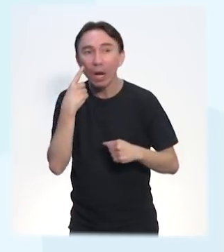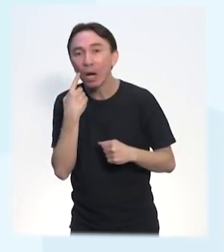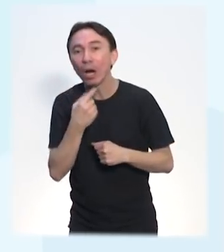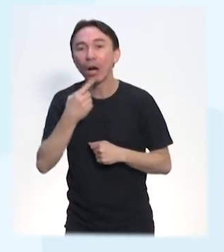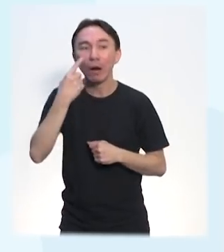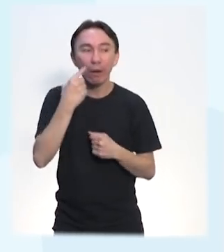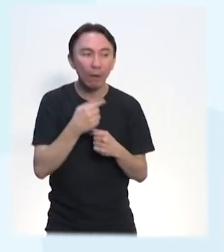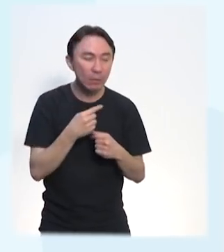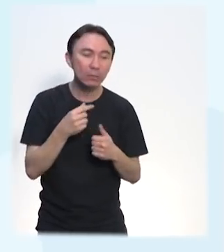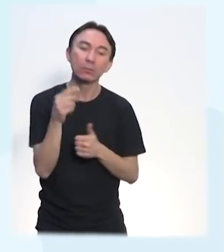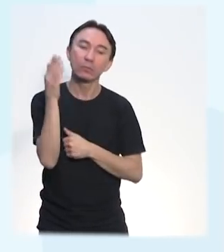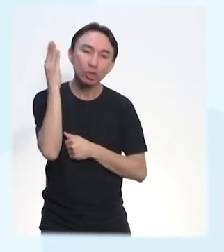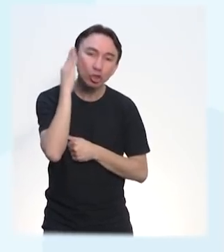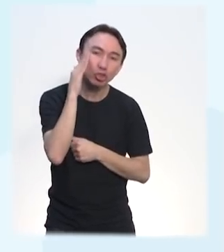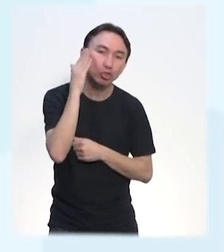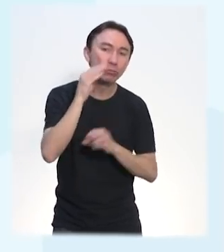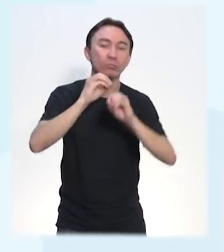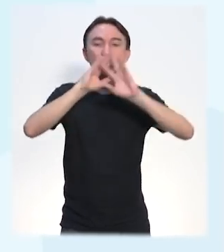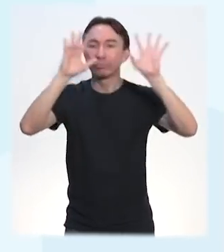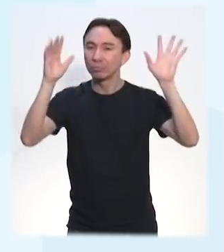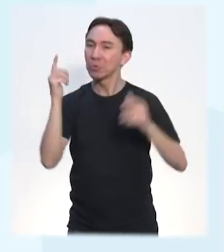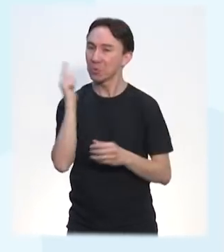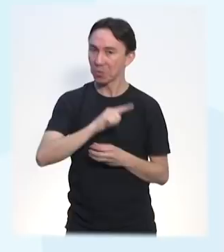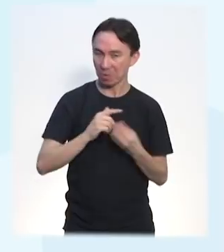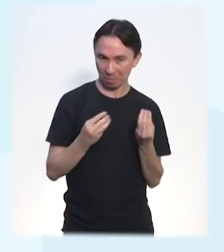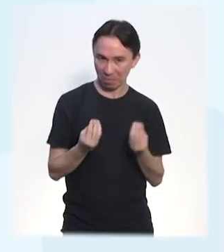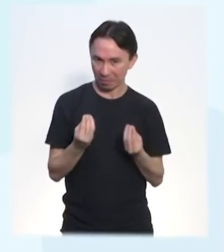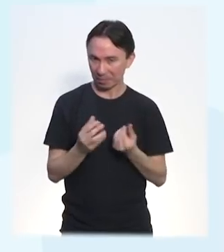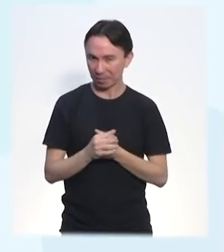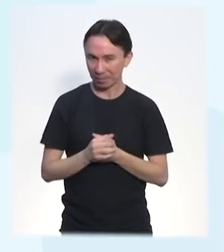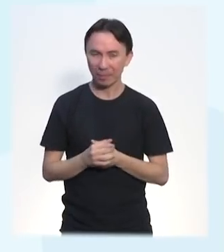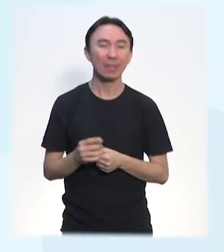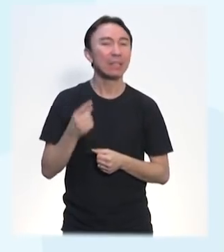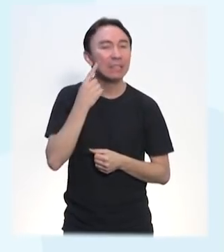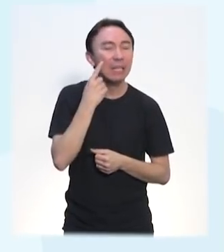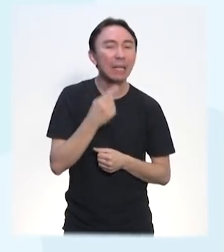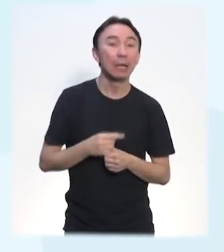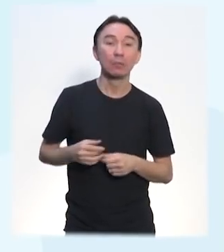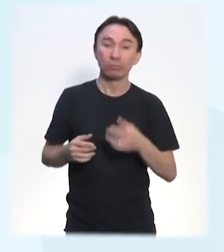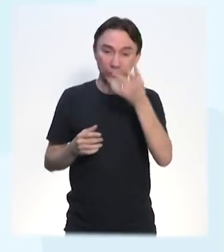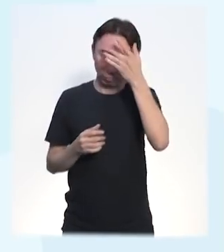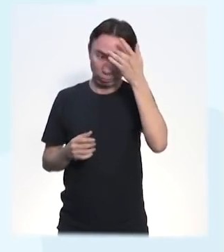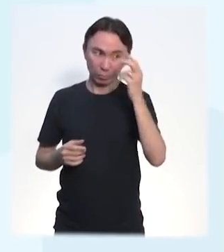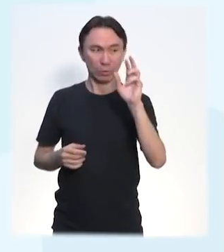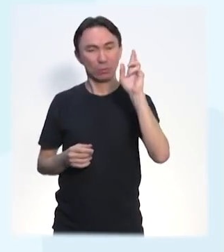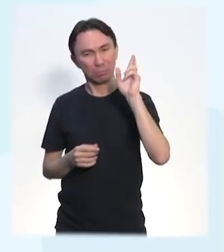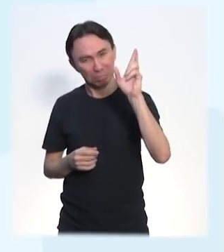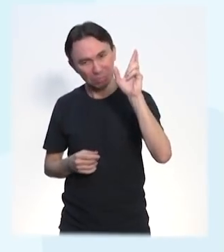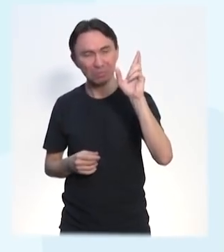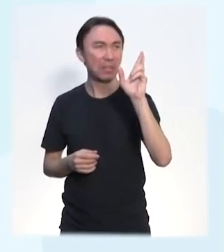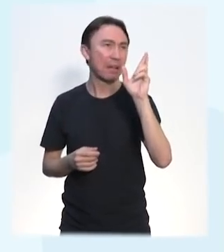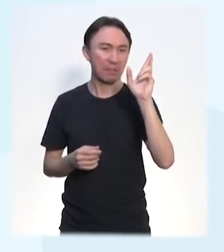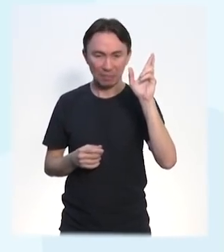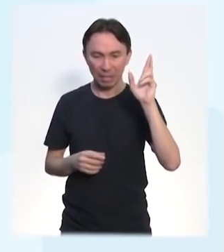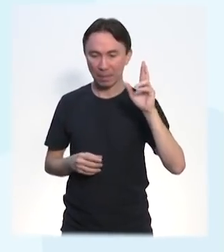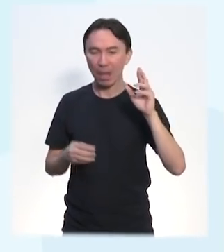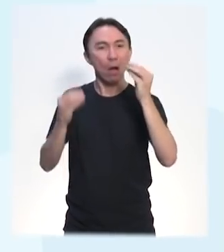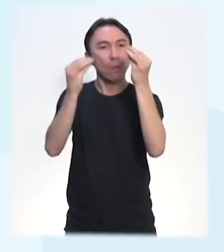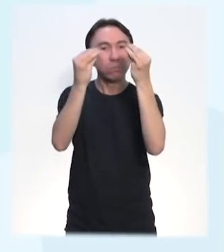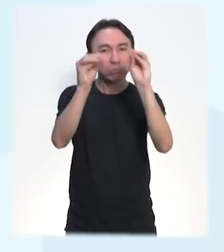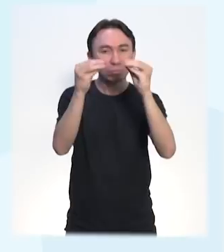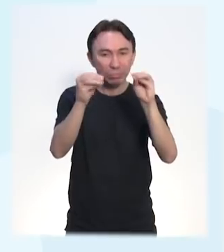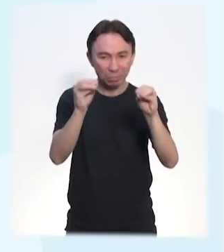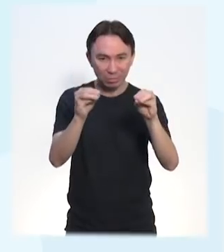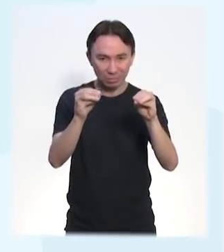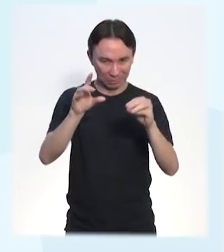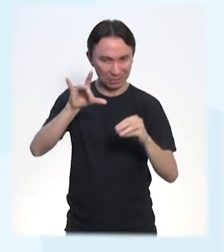funcionar. Realizando o post. Então, a pessoa que for fazer esse post, professor, aluno, postagem, né? um